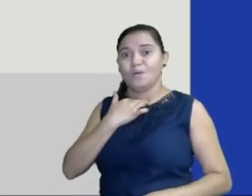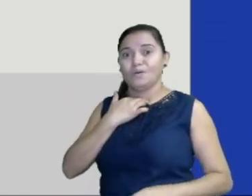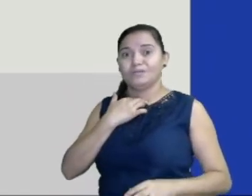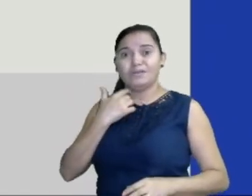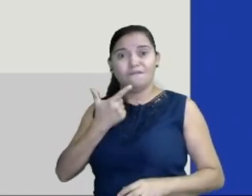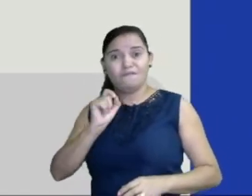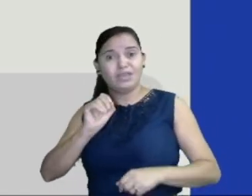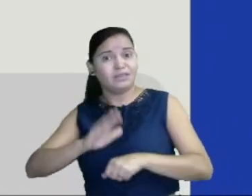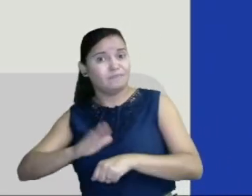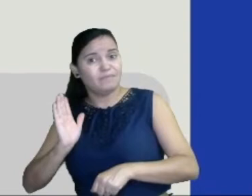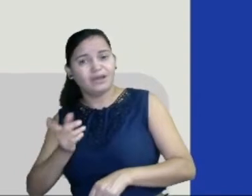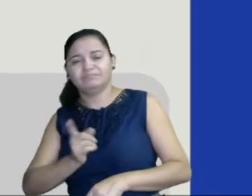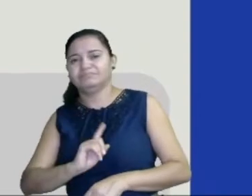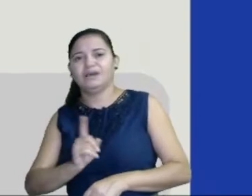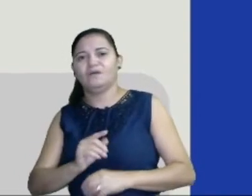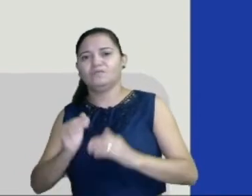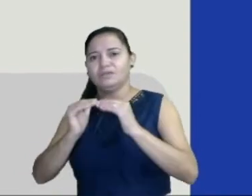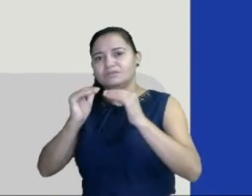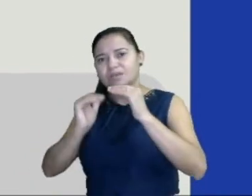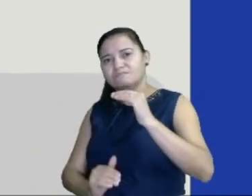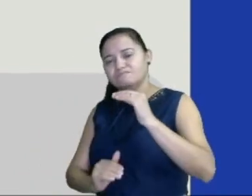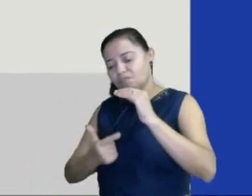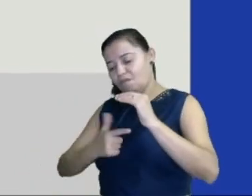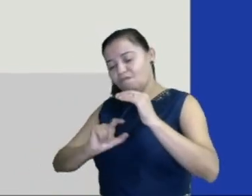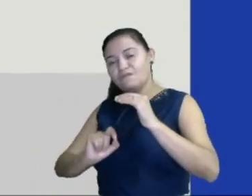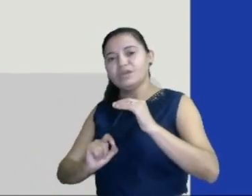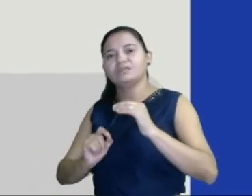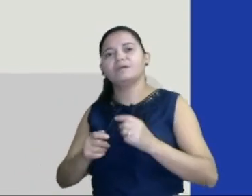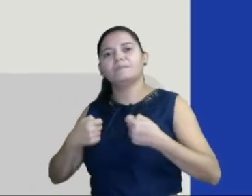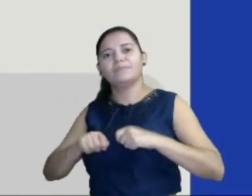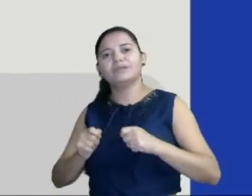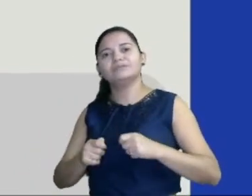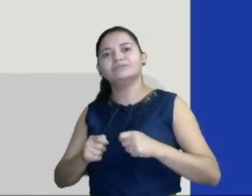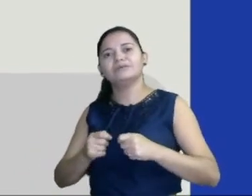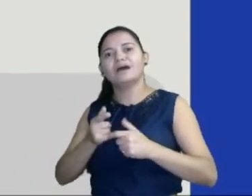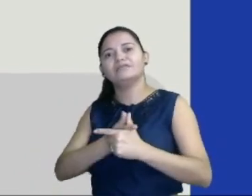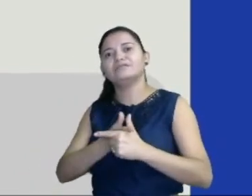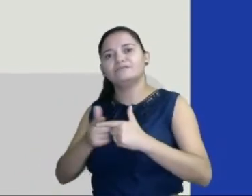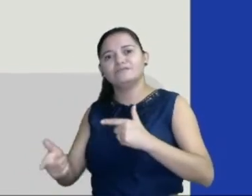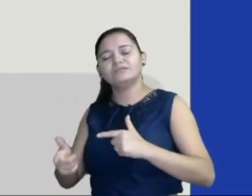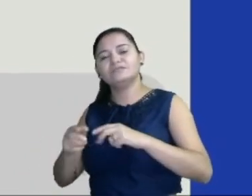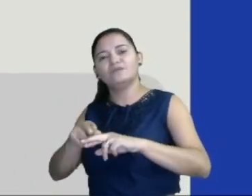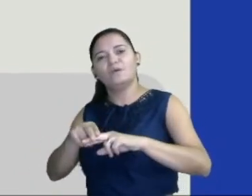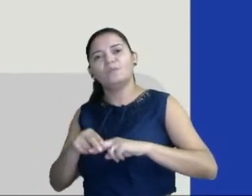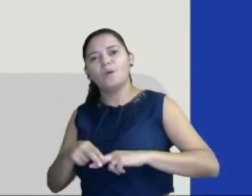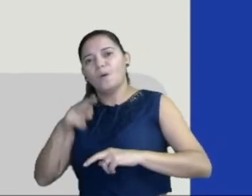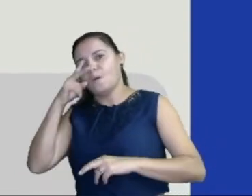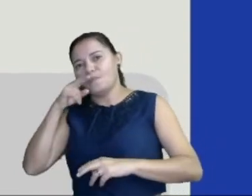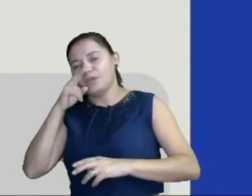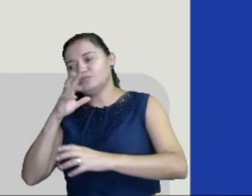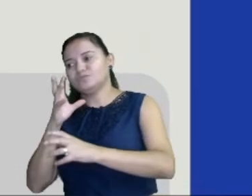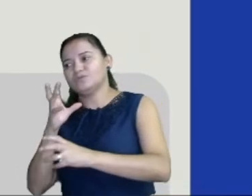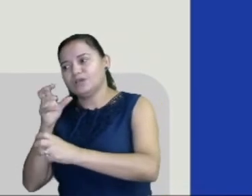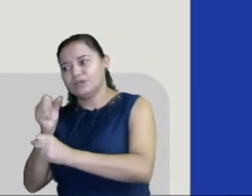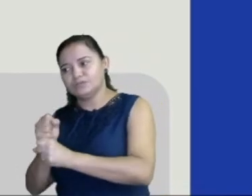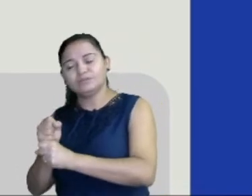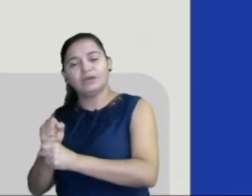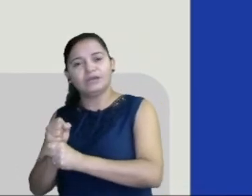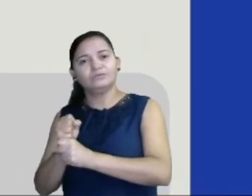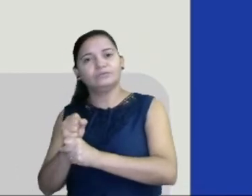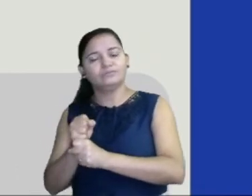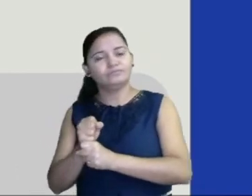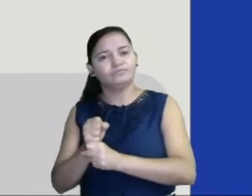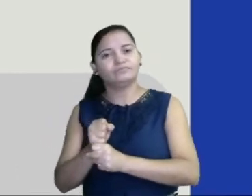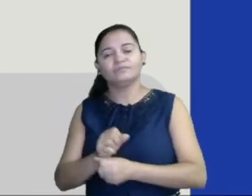tem que estar ali abaixo de 20 ele tem que ser 20 tem que ser divisível por esse valor que aparece e no